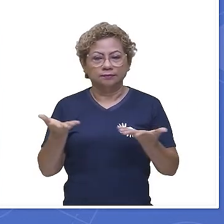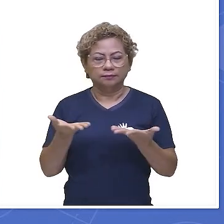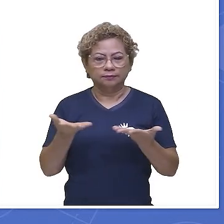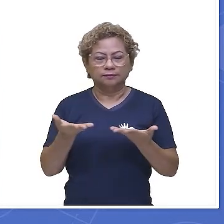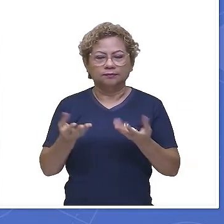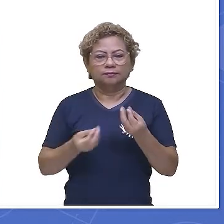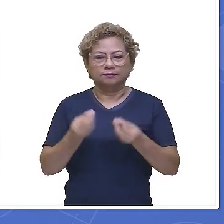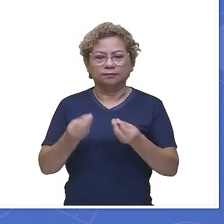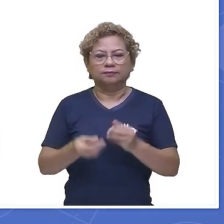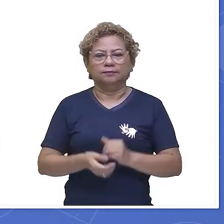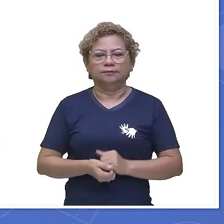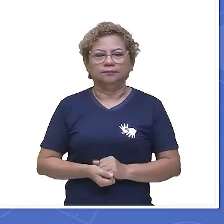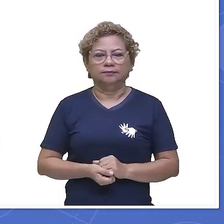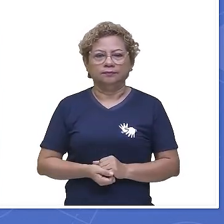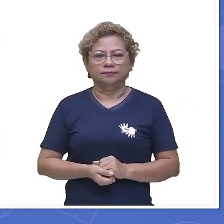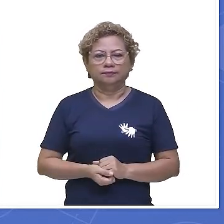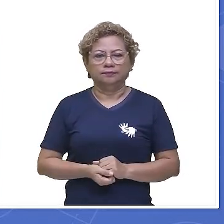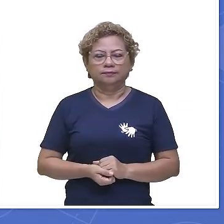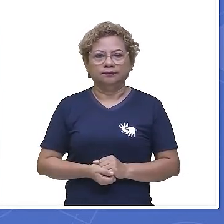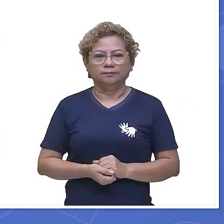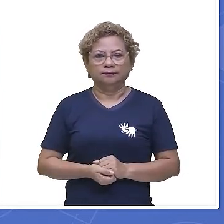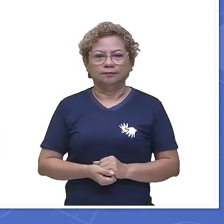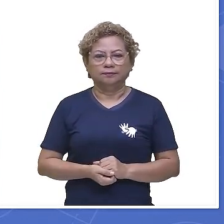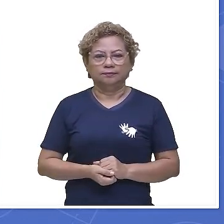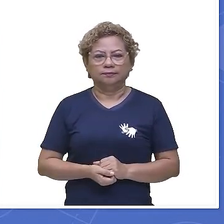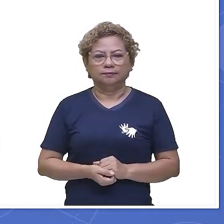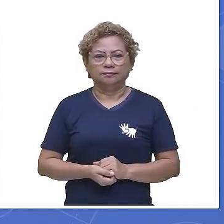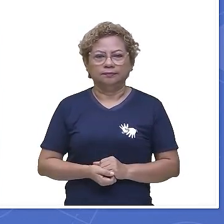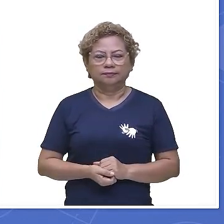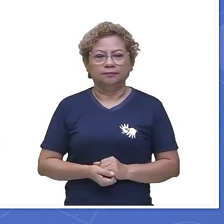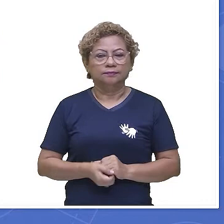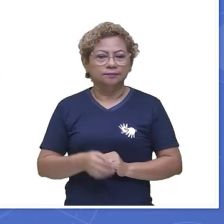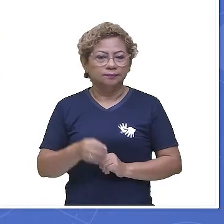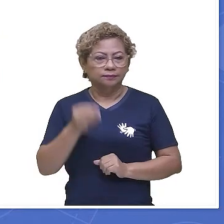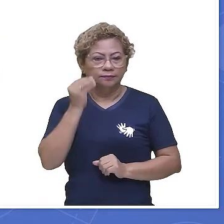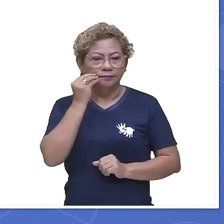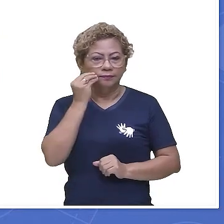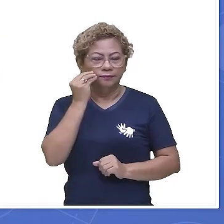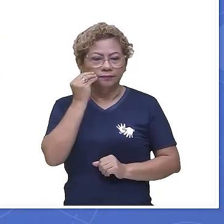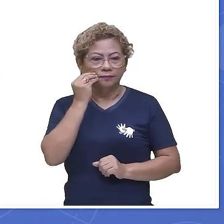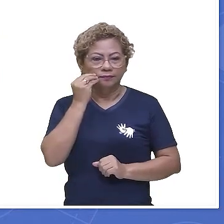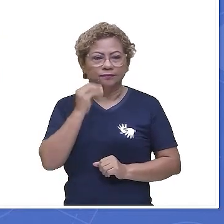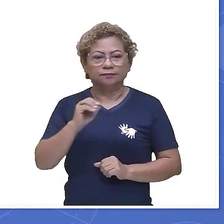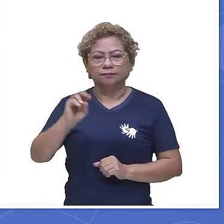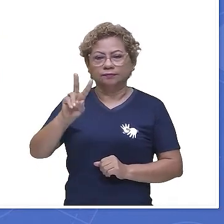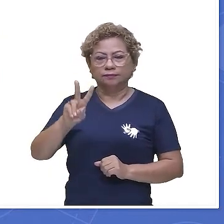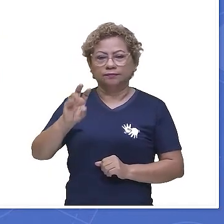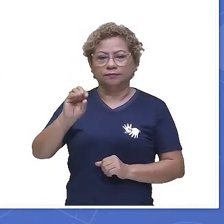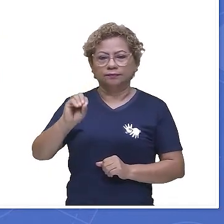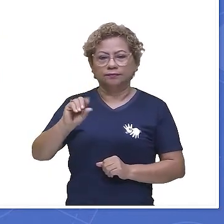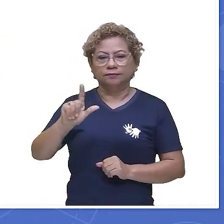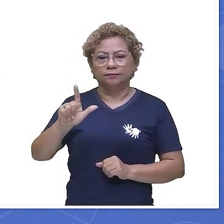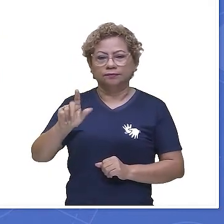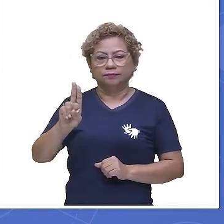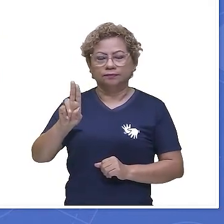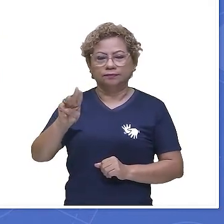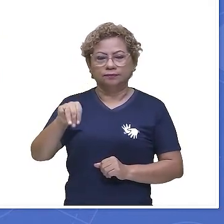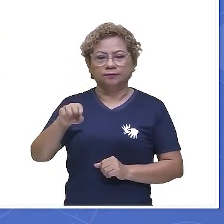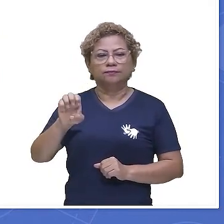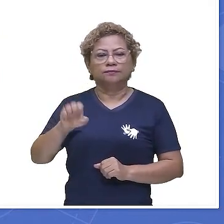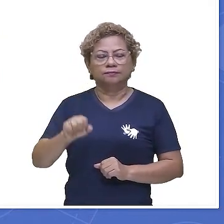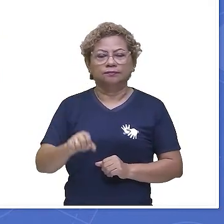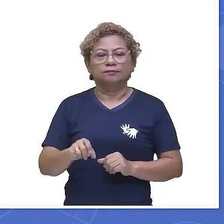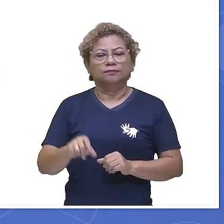esquema. Veja só, vamos começar aqui com a nossa grandeza escalar. O volume, por exemplo. Você está vendo aí o volume. O volume é uma